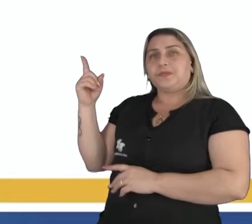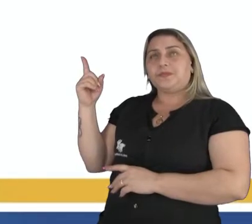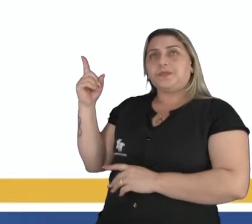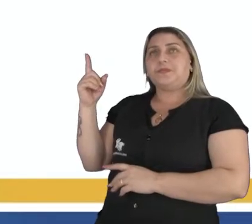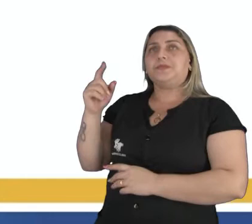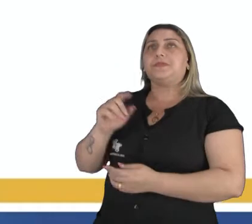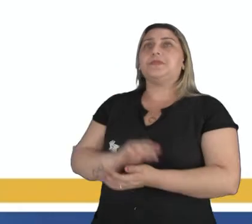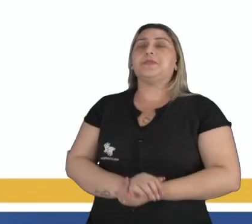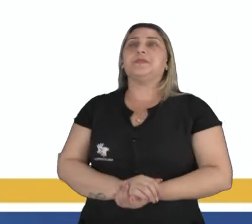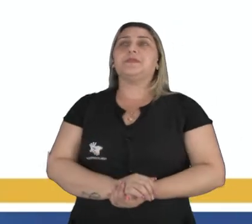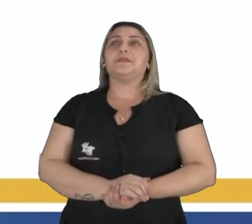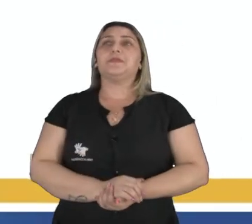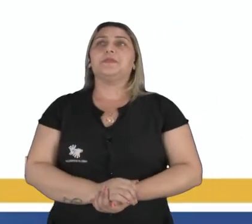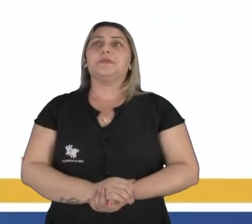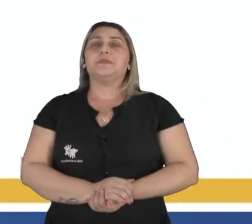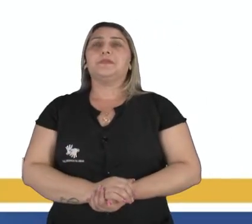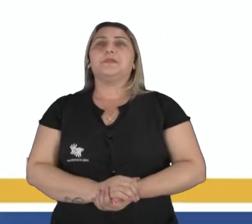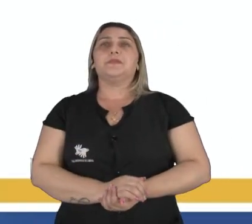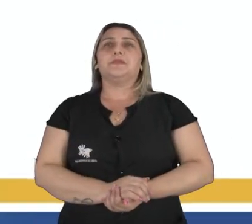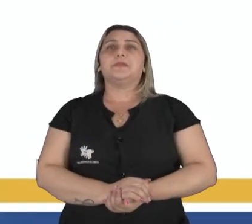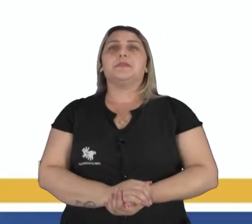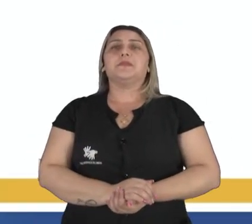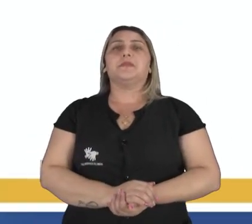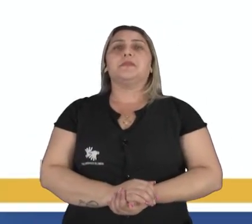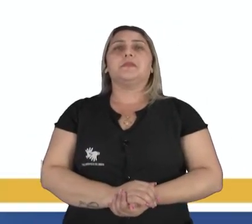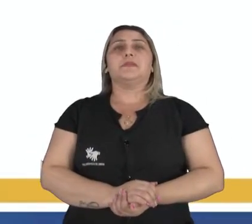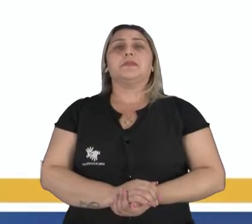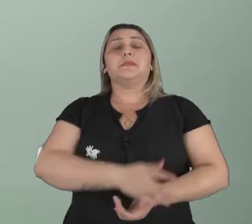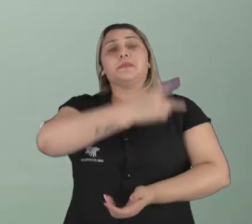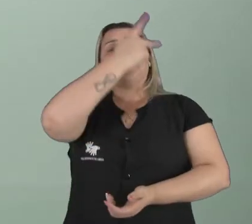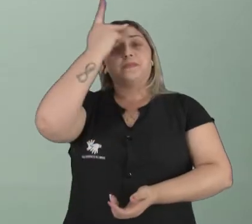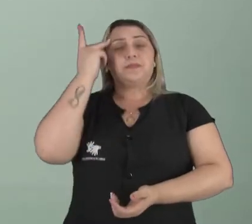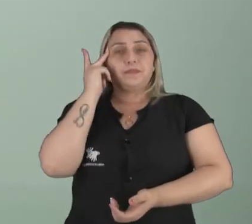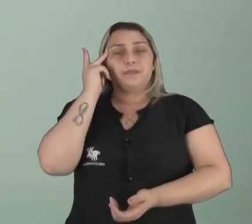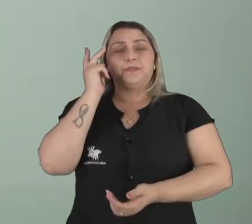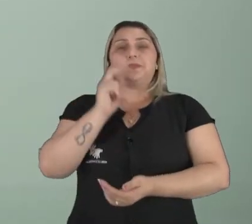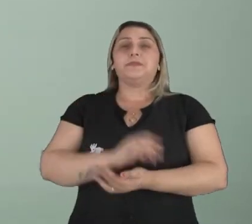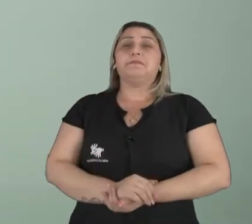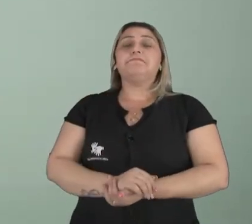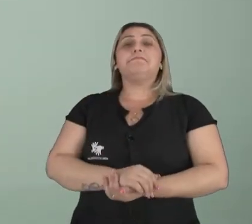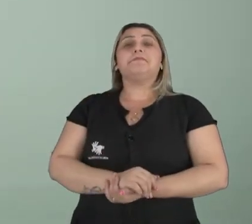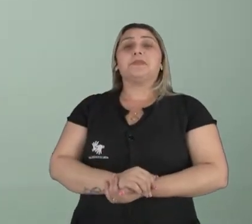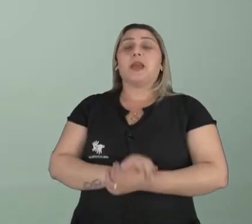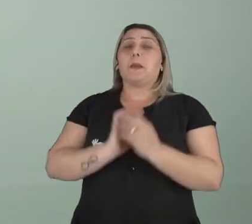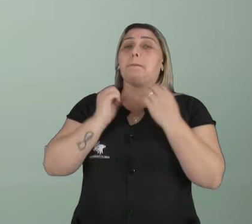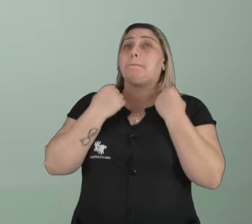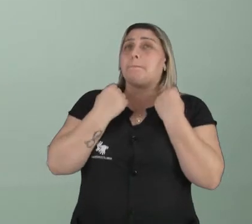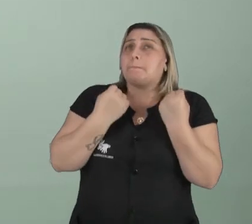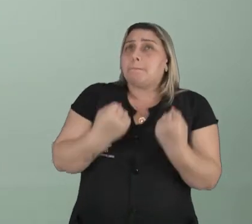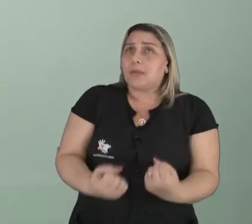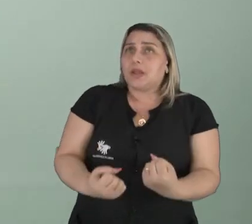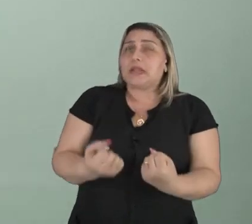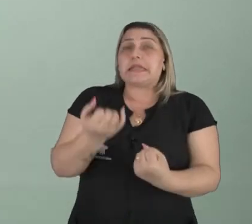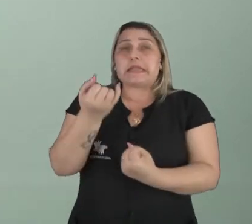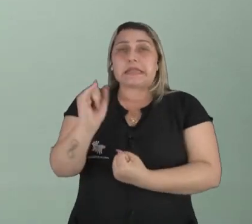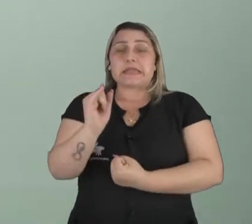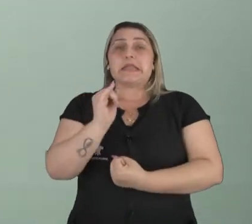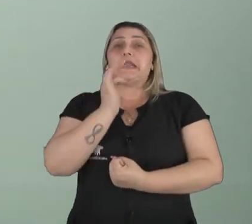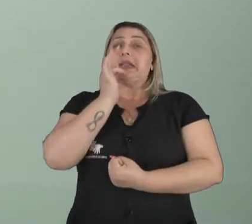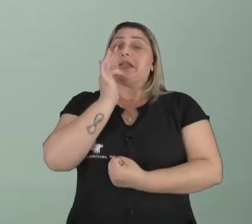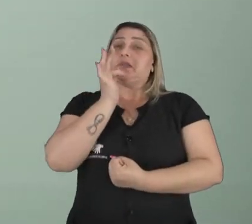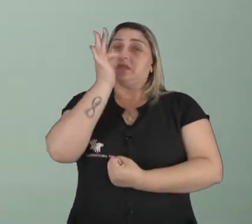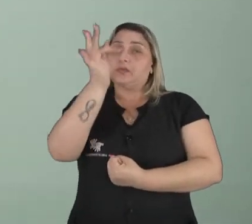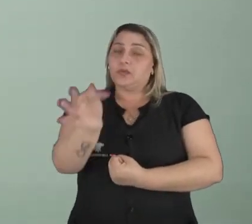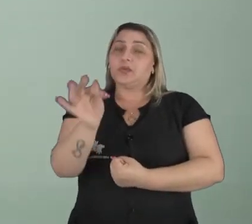classificação então gente essas pessoas elas têm uma predisposição a ter sobrepeso e se não se cuidar a